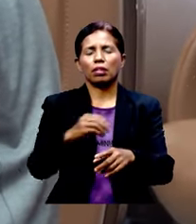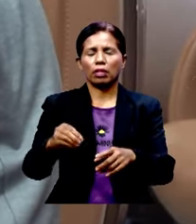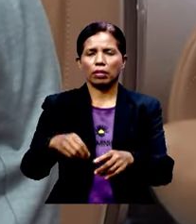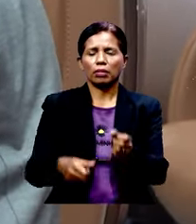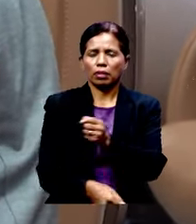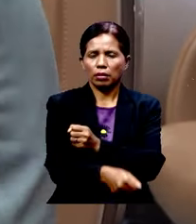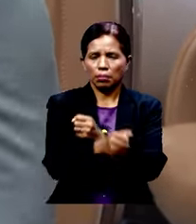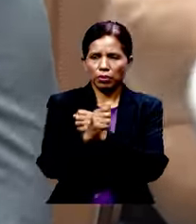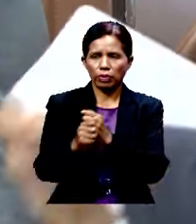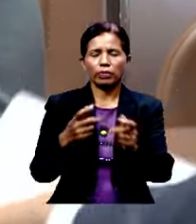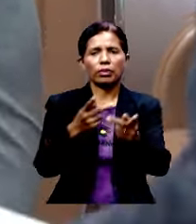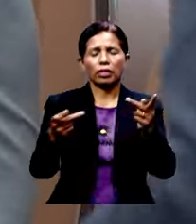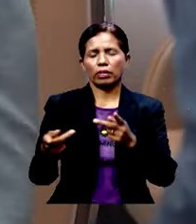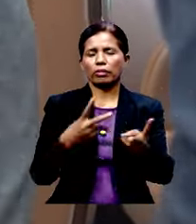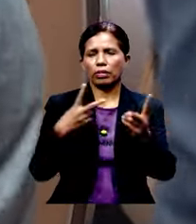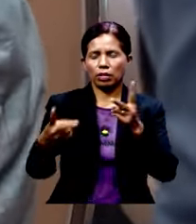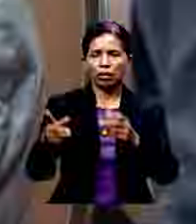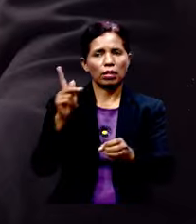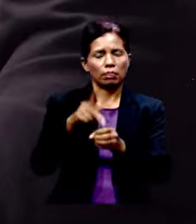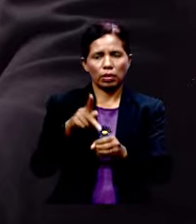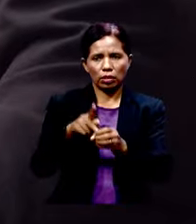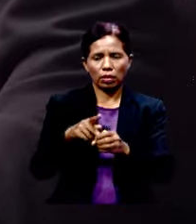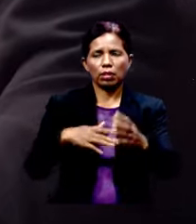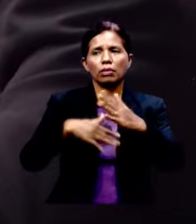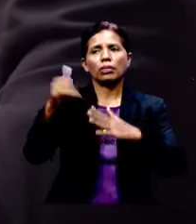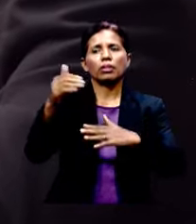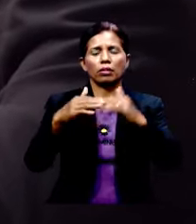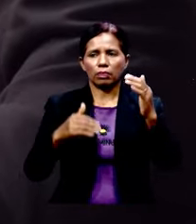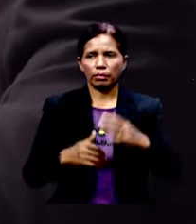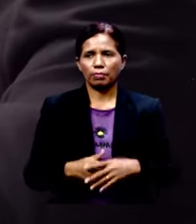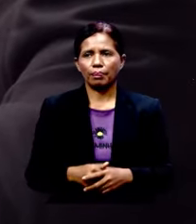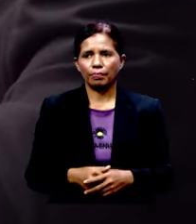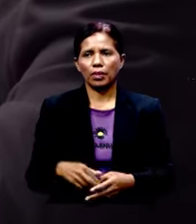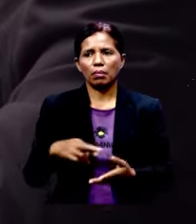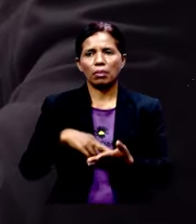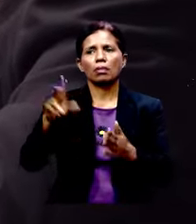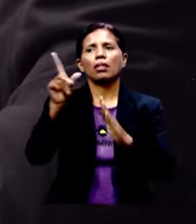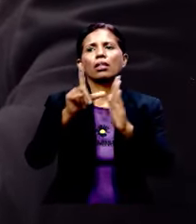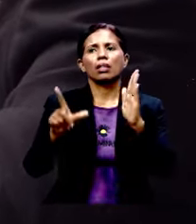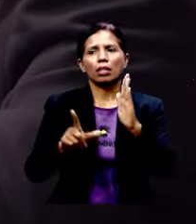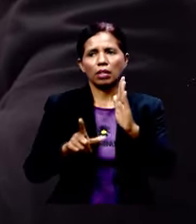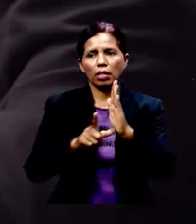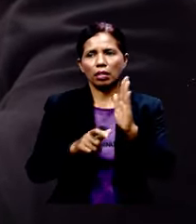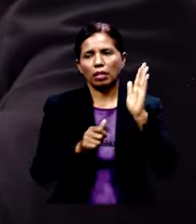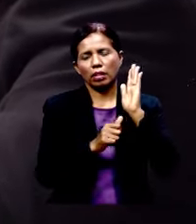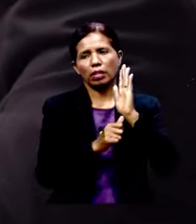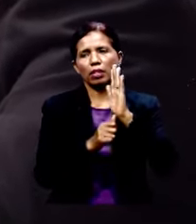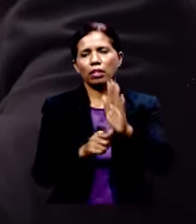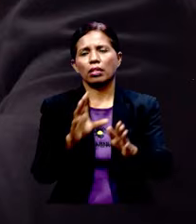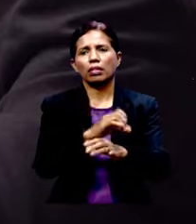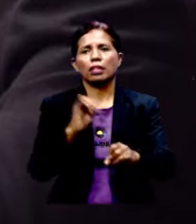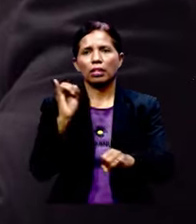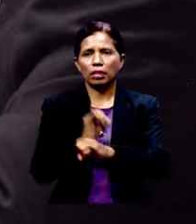pesca, turismo, recursos minerais na construção civil. No NEI aprova MOS Decreto-Lei, nebe define base